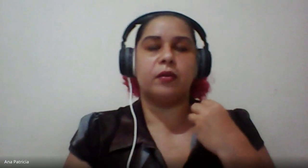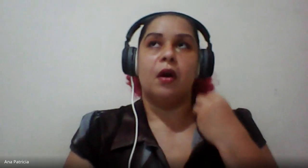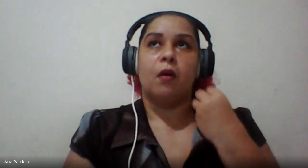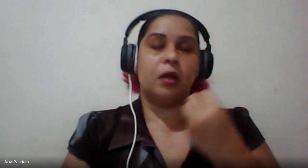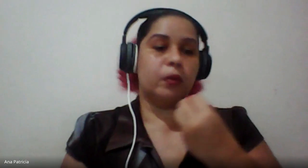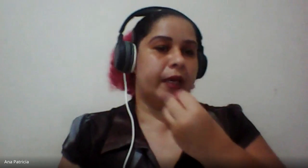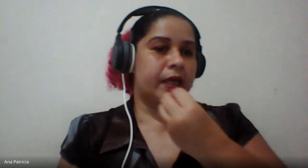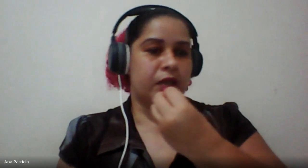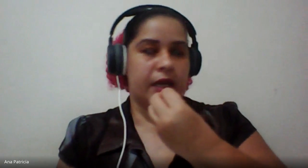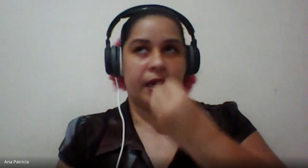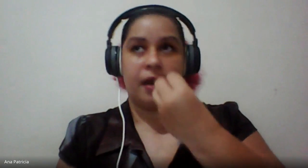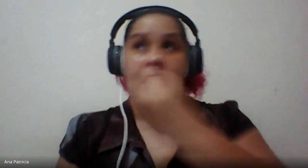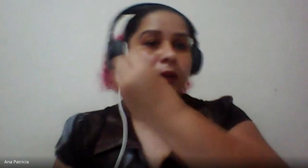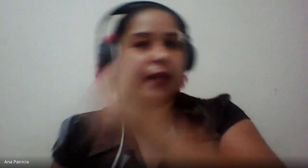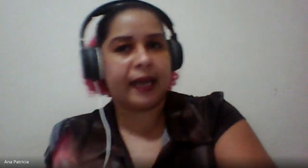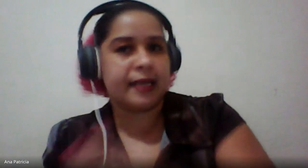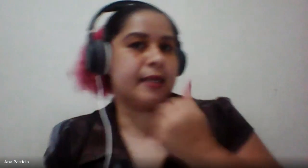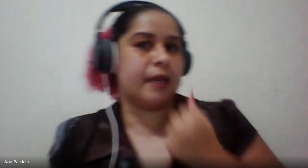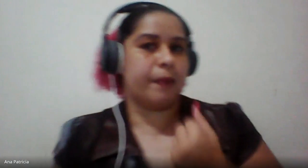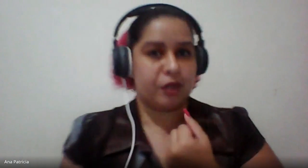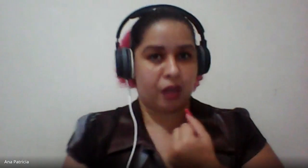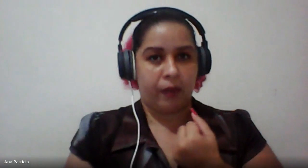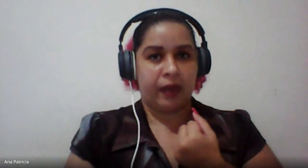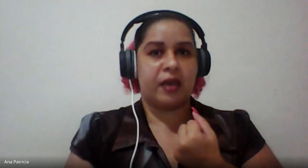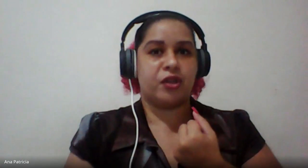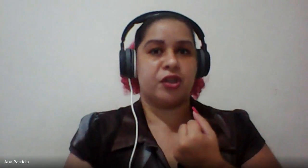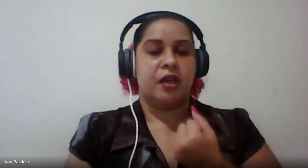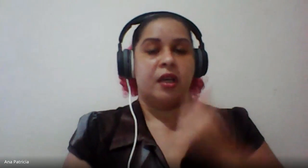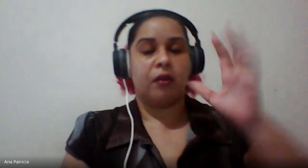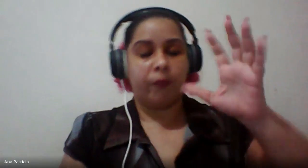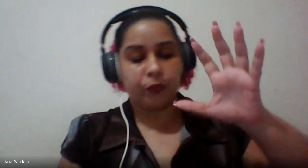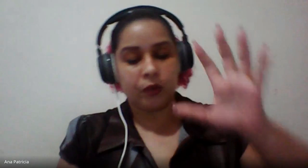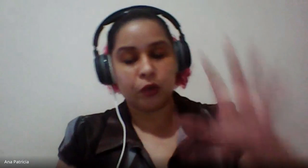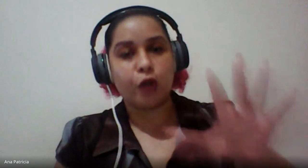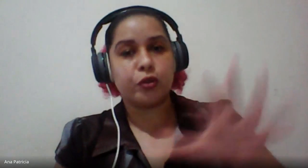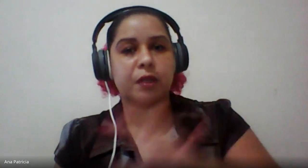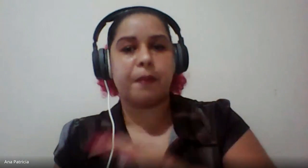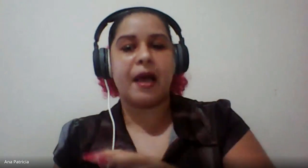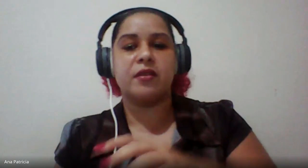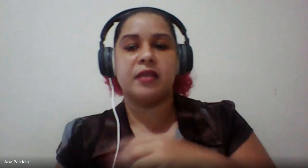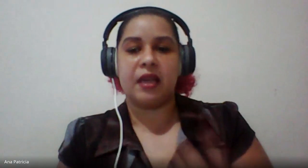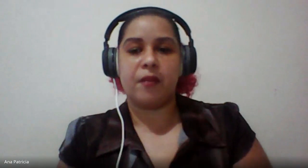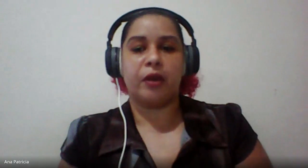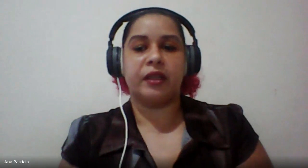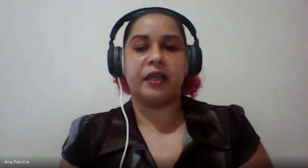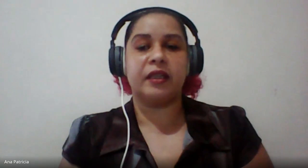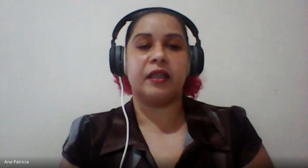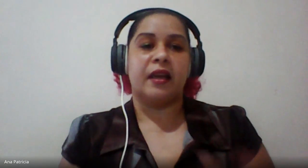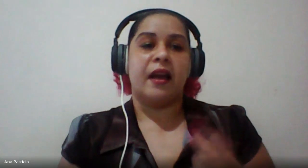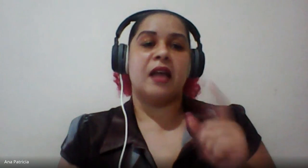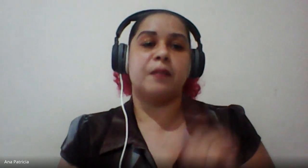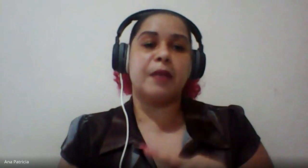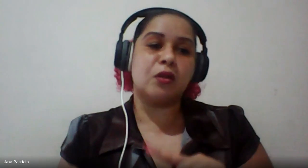mercado, quando ele chega numa delegacia para prestar uma queixa. Então, em todos os espaços seria